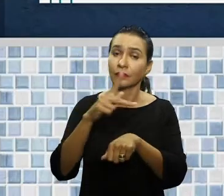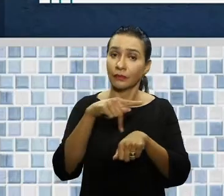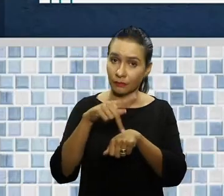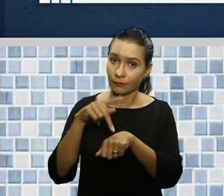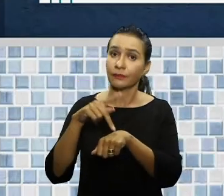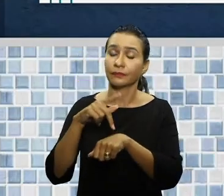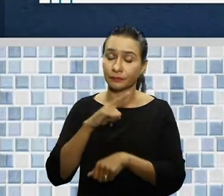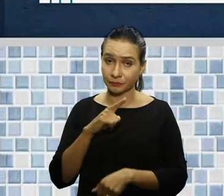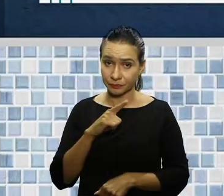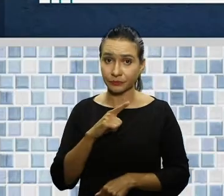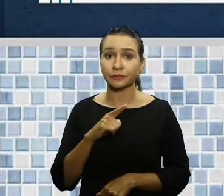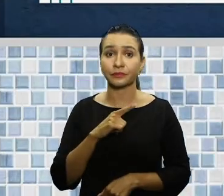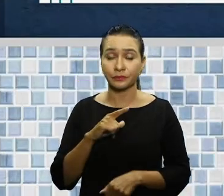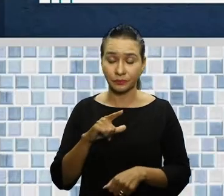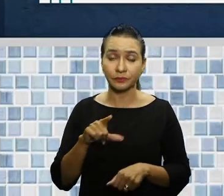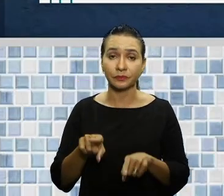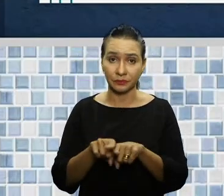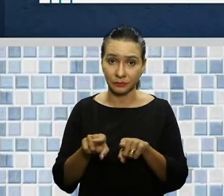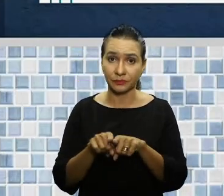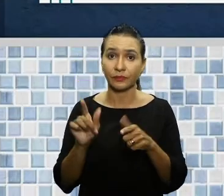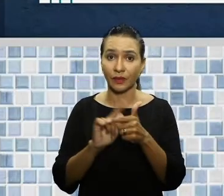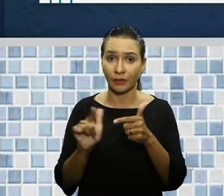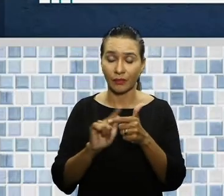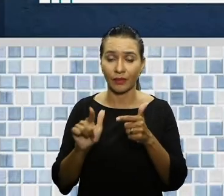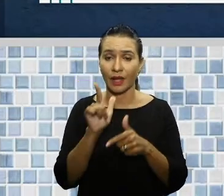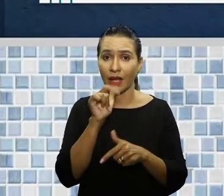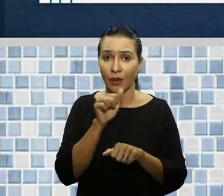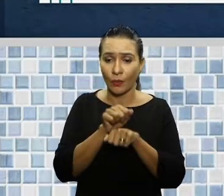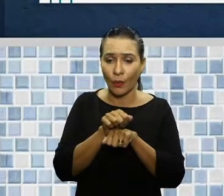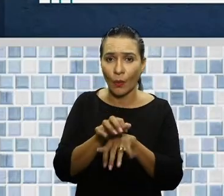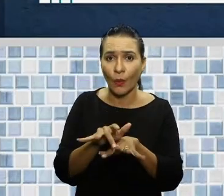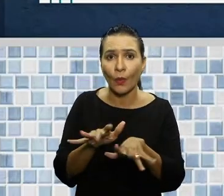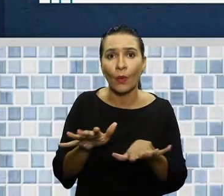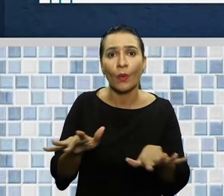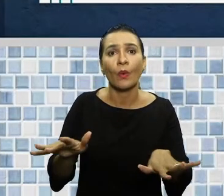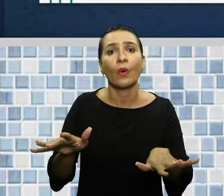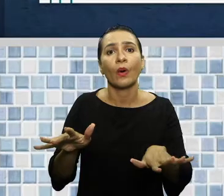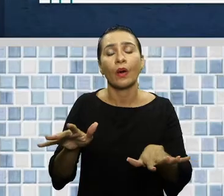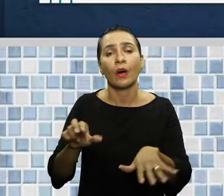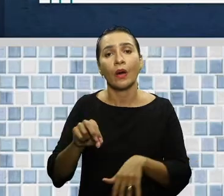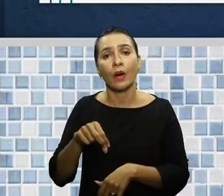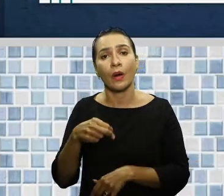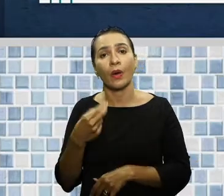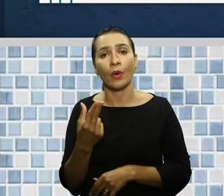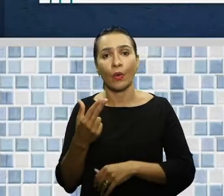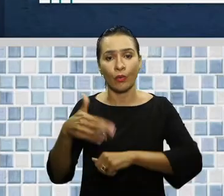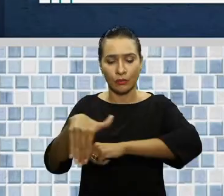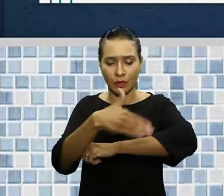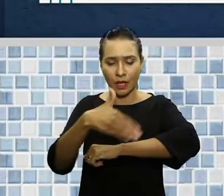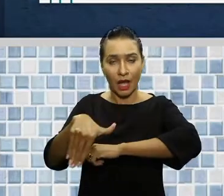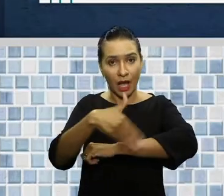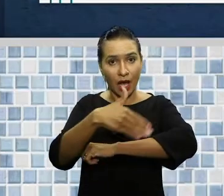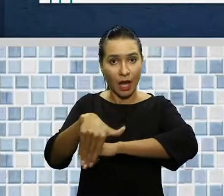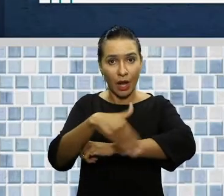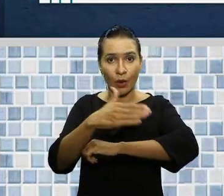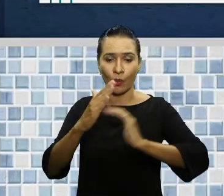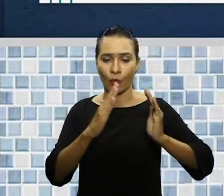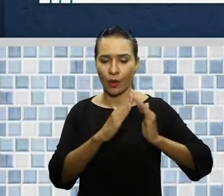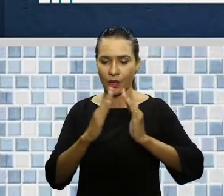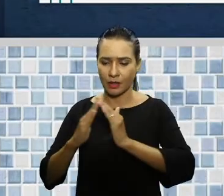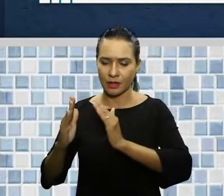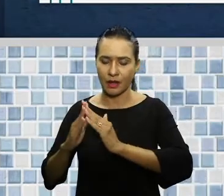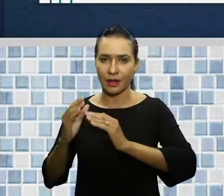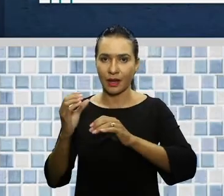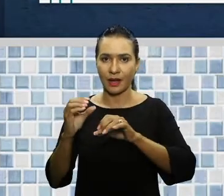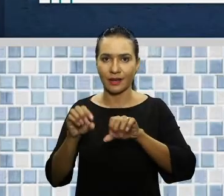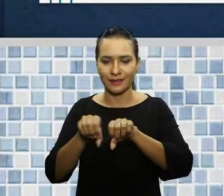causas do desperdício da água é pelo próprio abastecimento público. Então, até a água